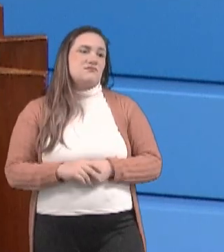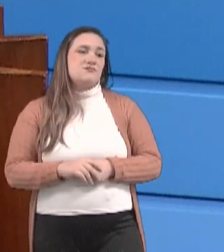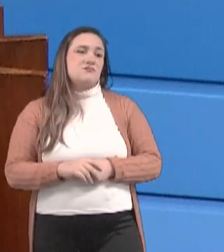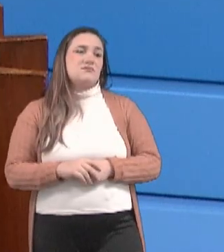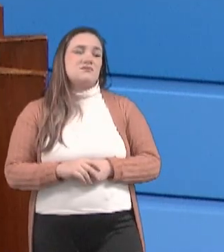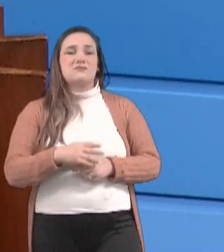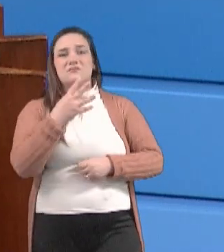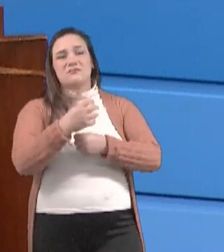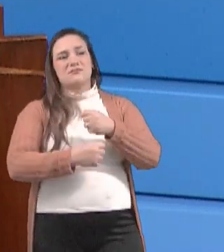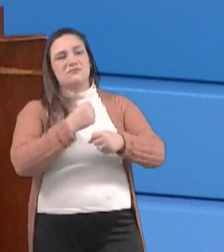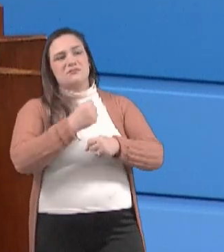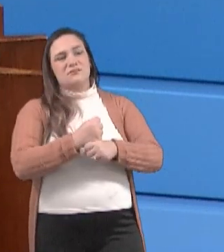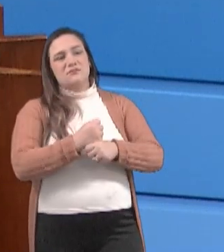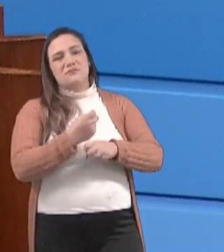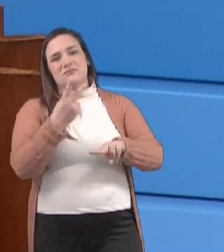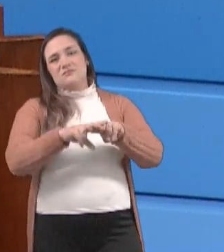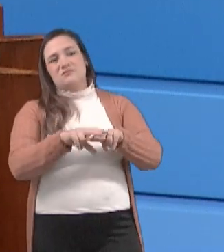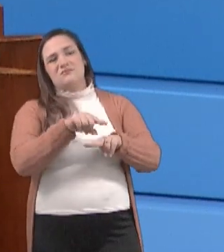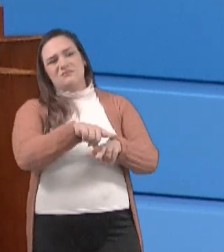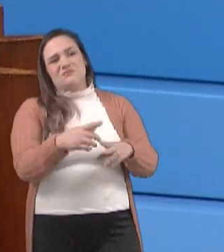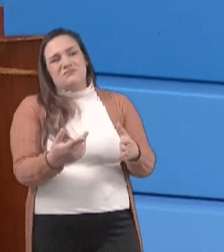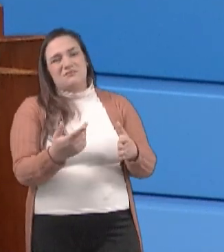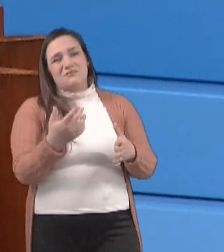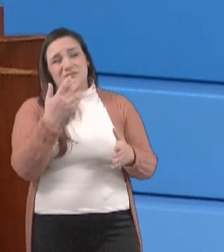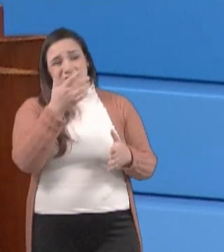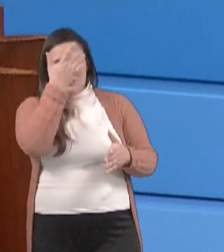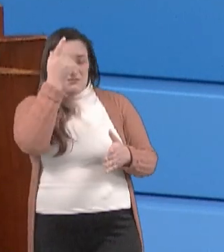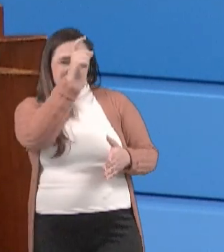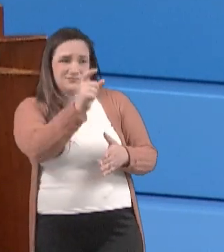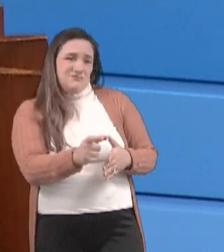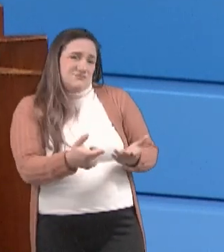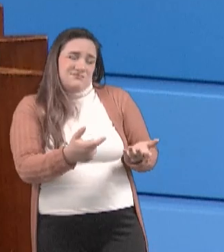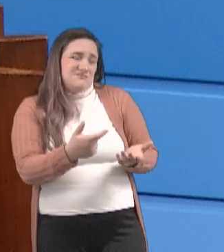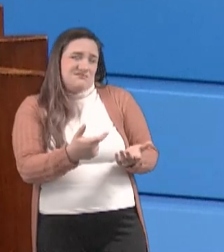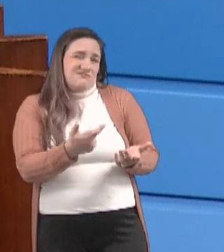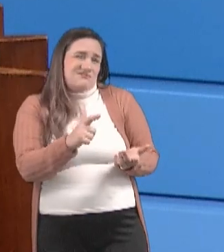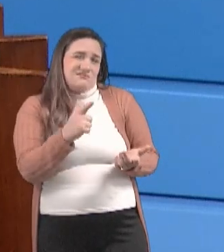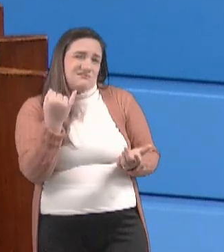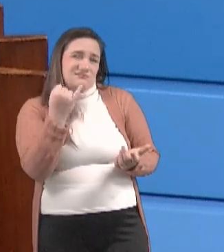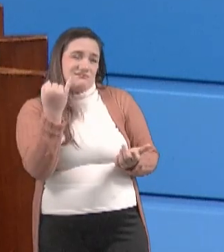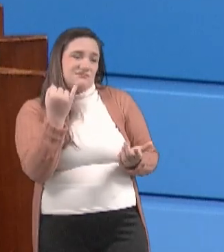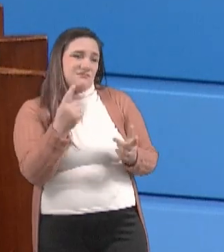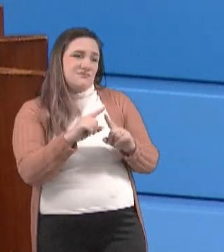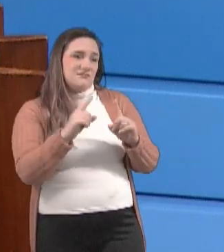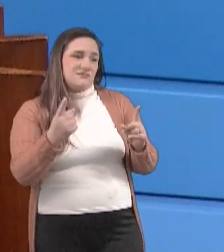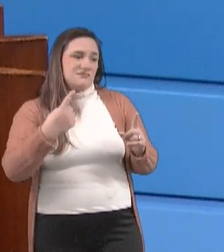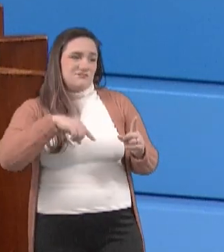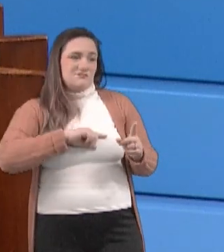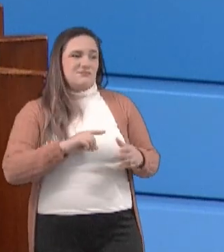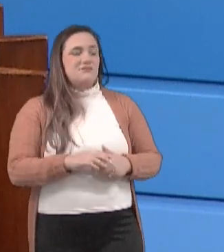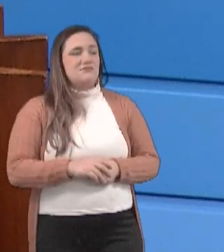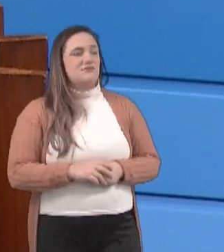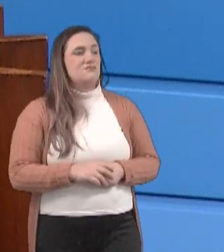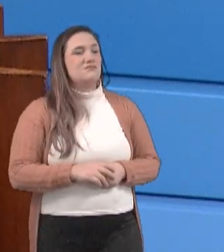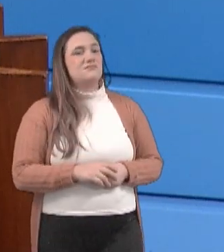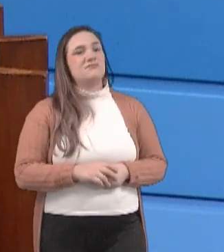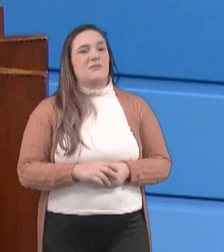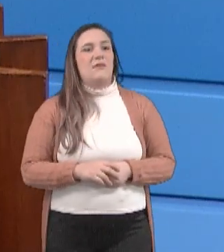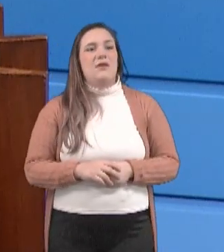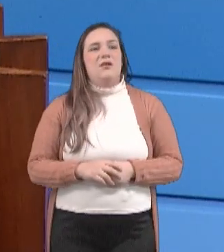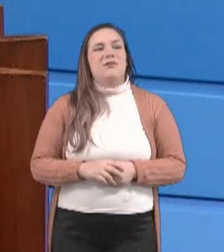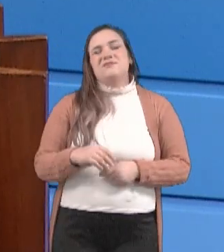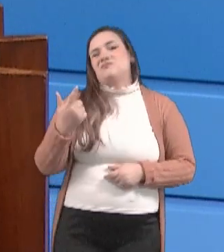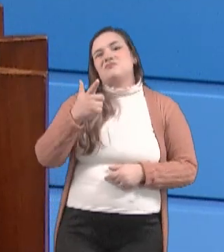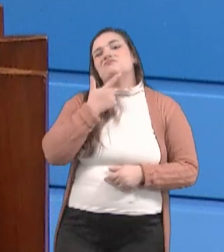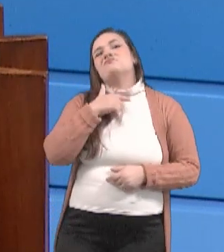4 anos, cidadão dessa estirpe aqui, para ele não significa nada. E para nós também, nós não temos nenhum